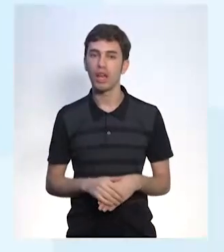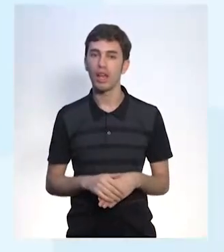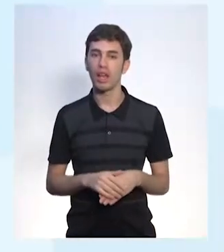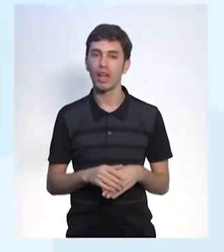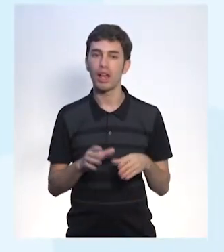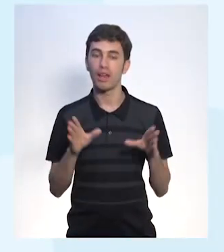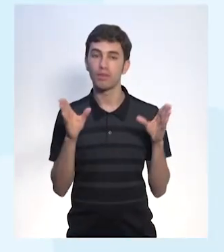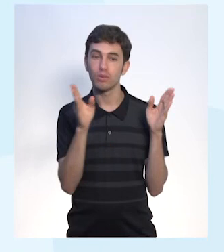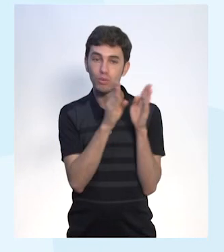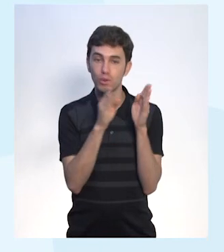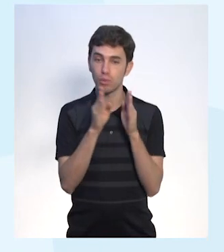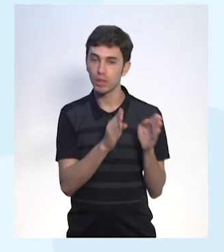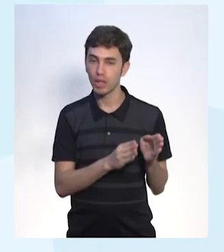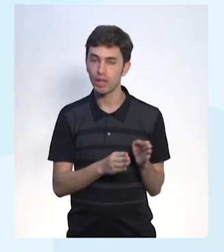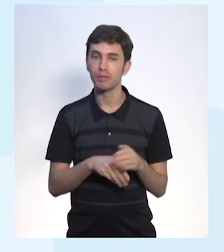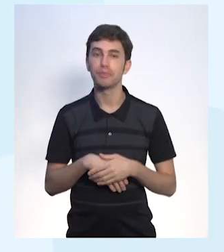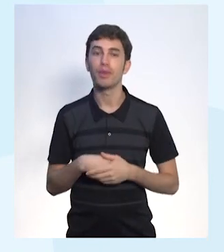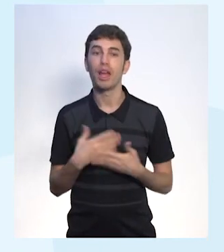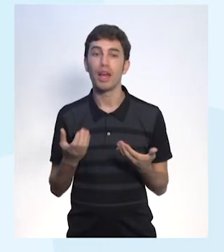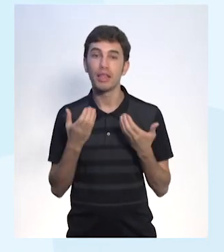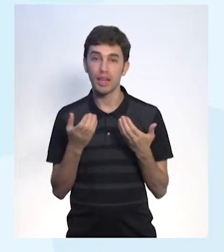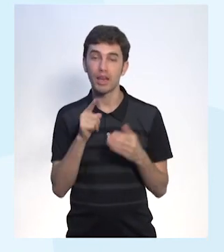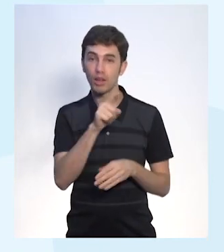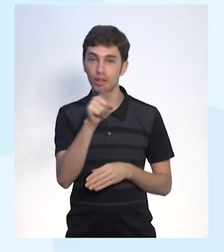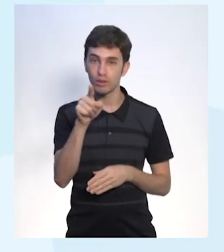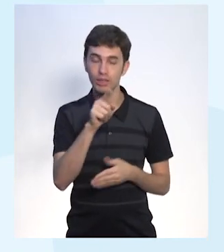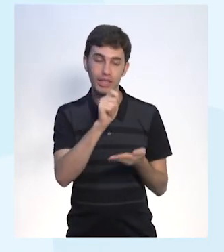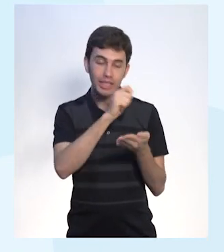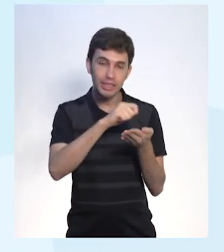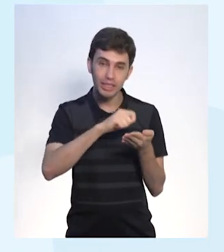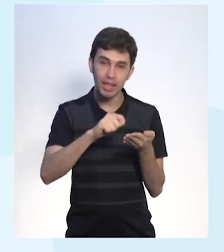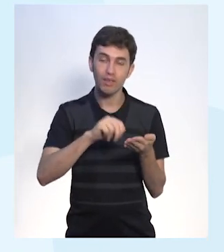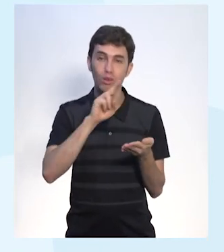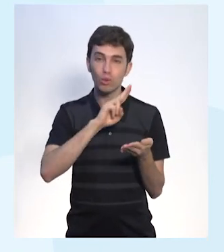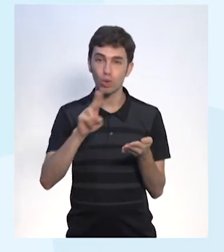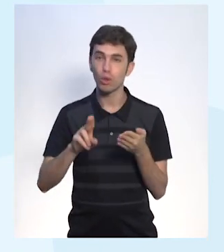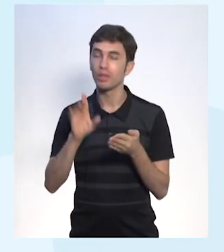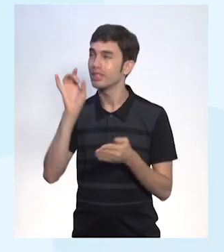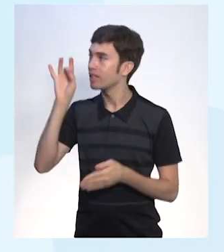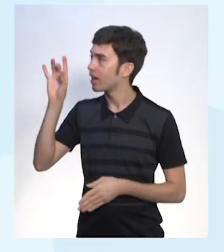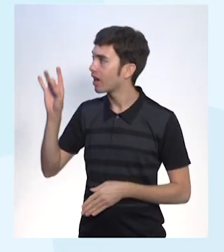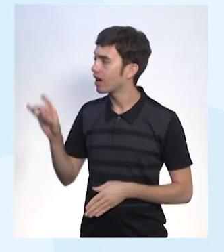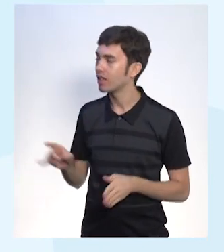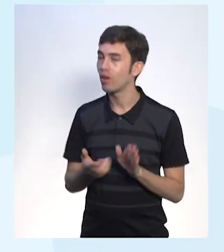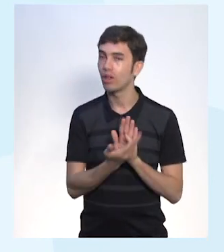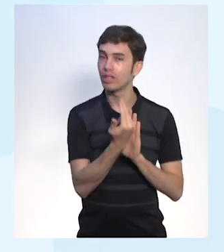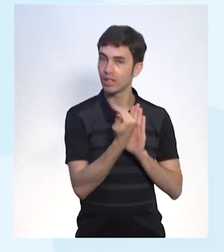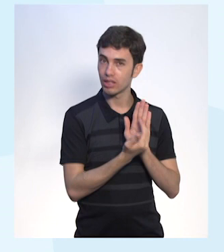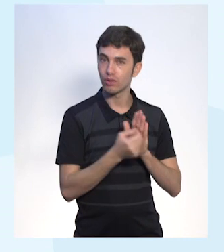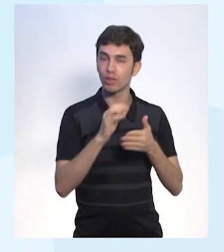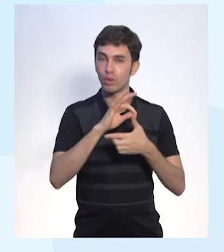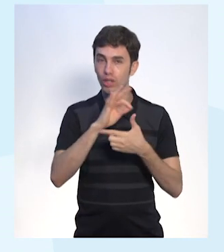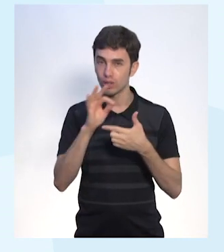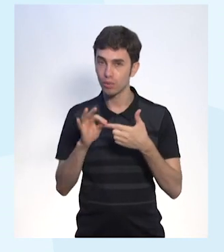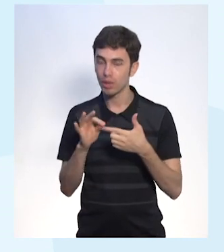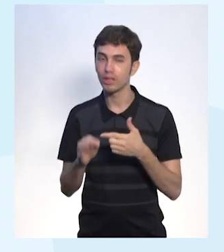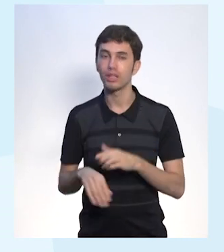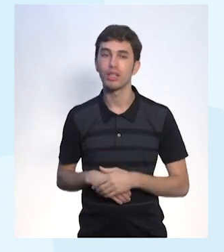bem? Então, o que a gente quer? A gente quer que você escreva o nome de cada uma dessas figuras geométricas. Olha